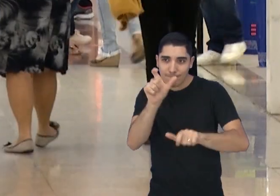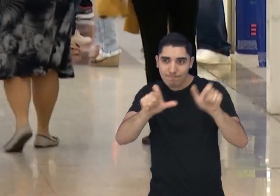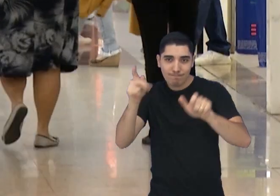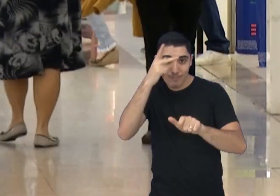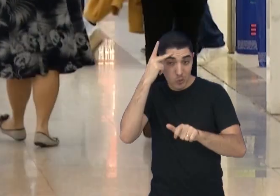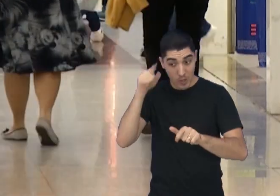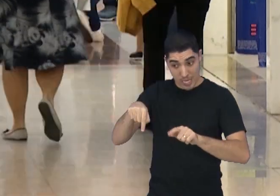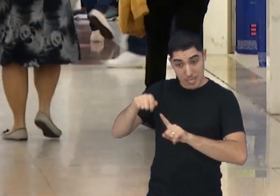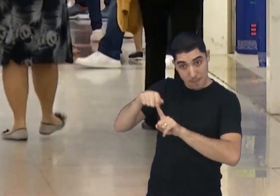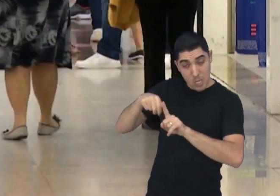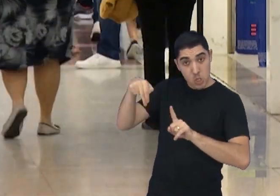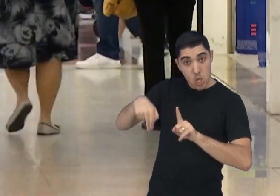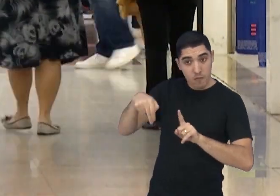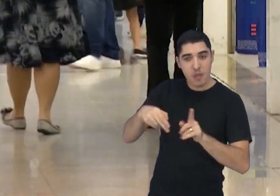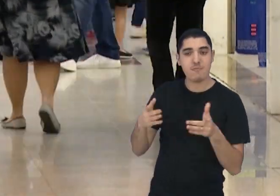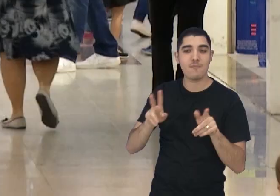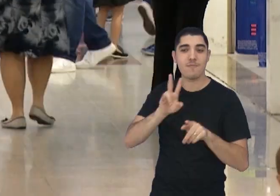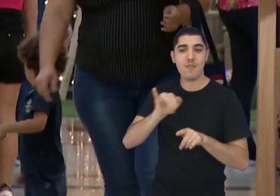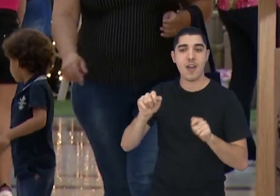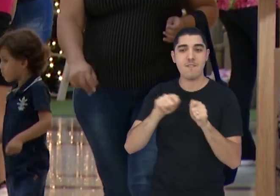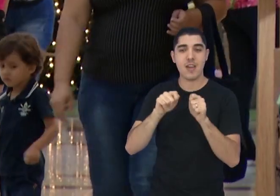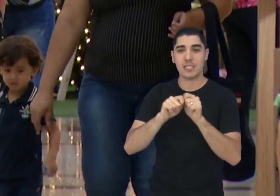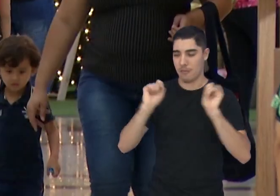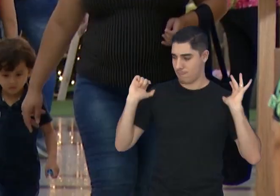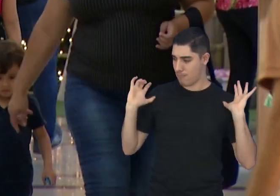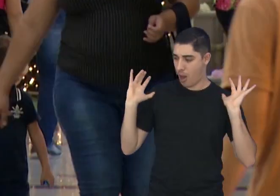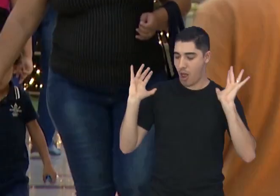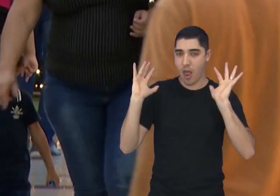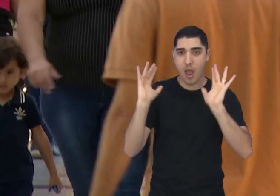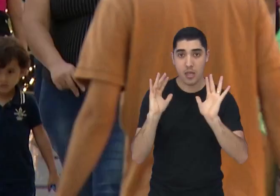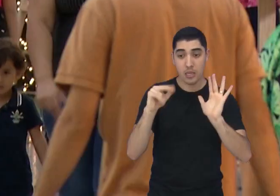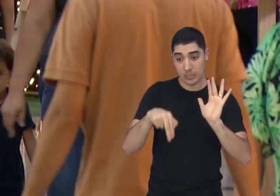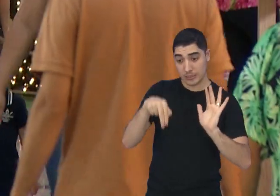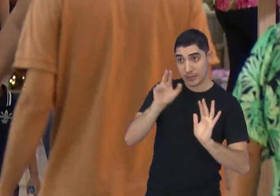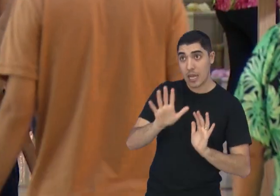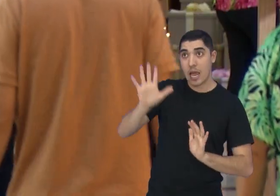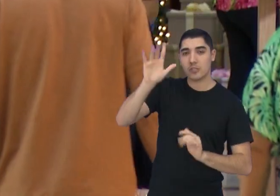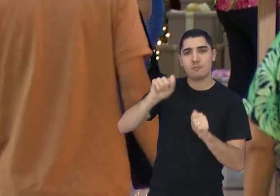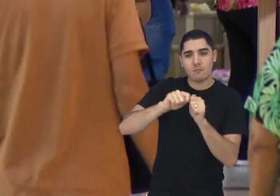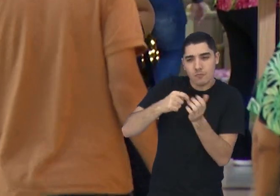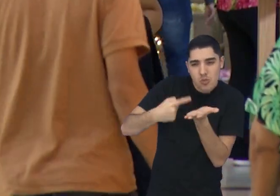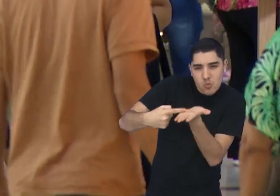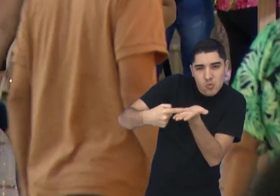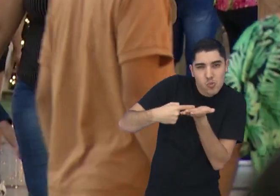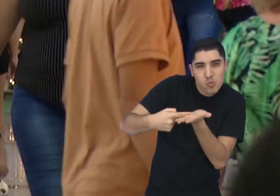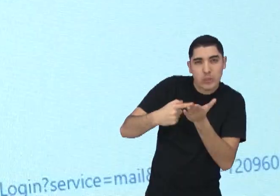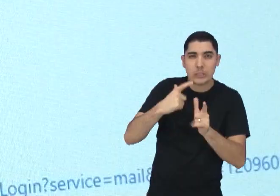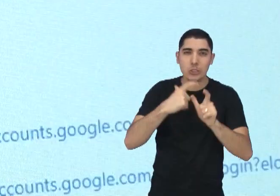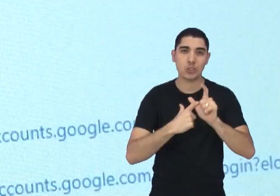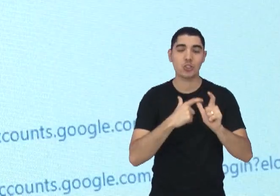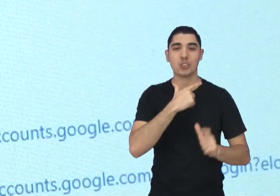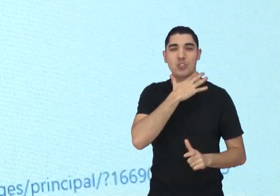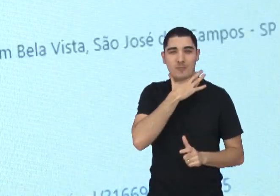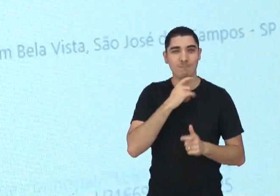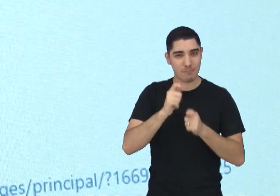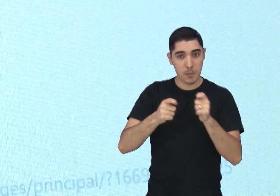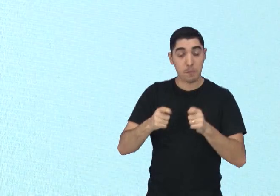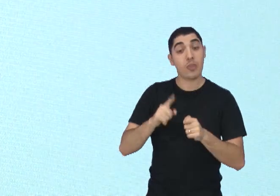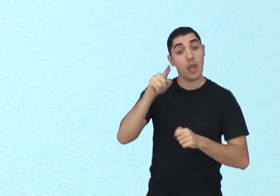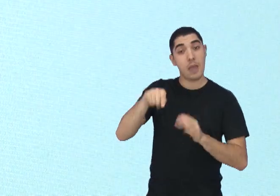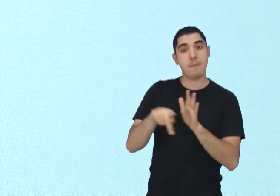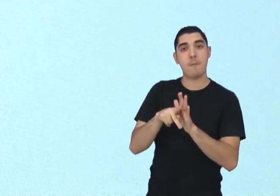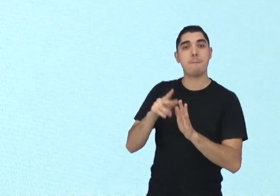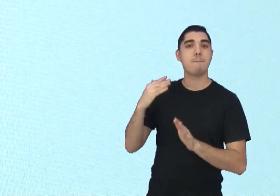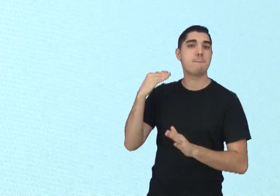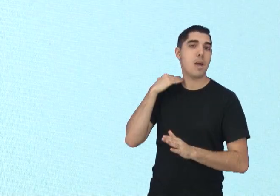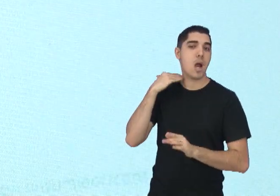de novembro é realizado o Mutirão Nacional de Negociação de Dívidas, uma ação conjunta do Banco